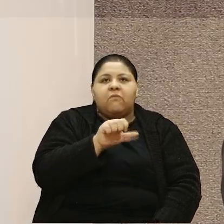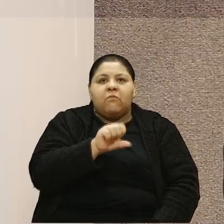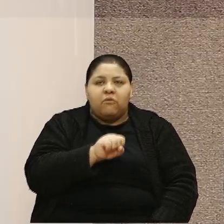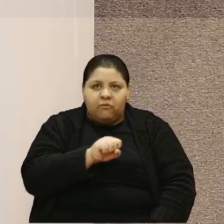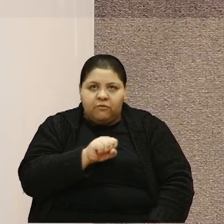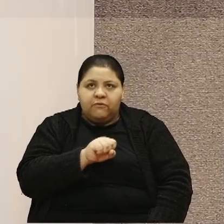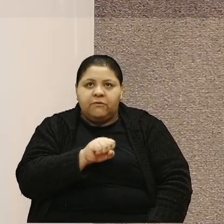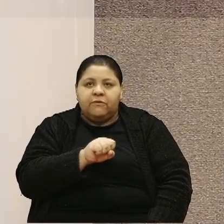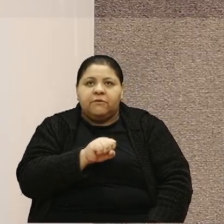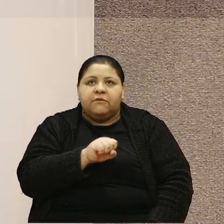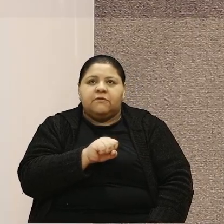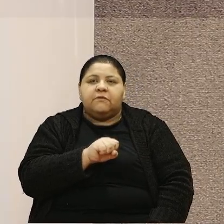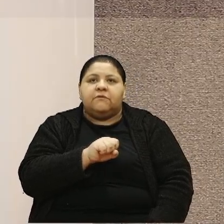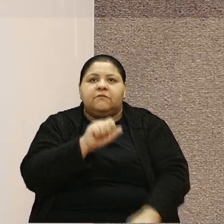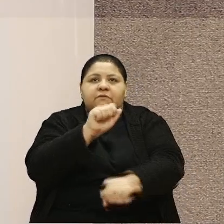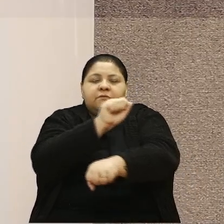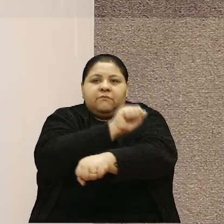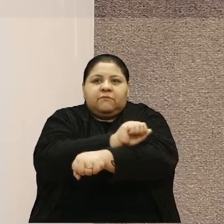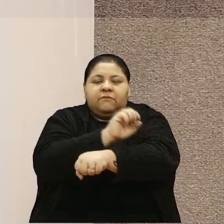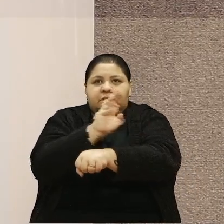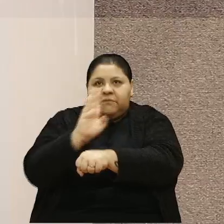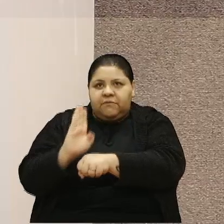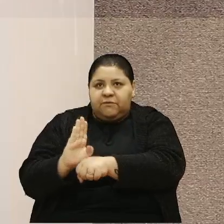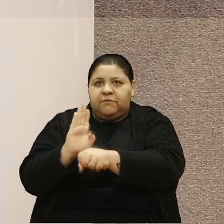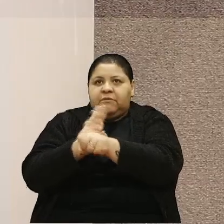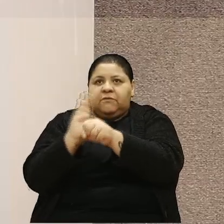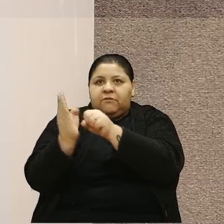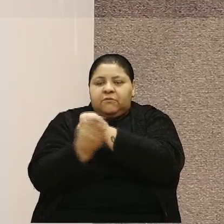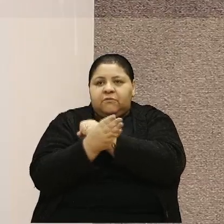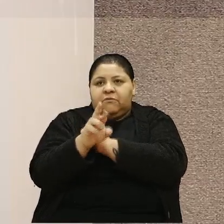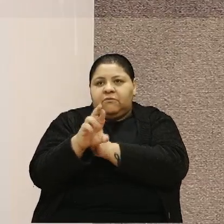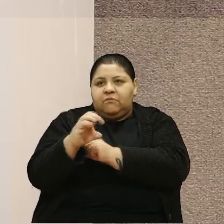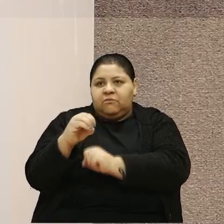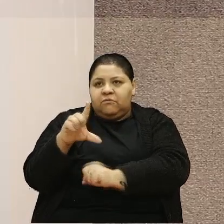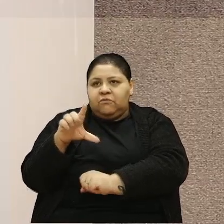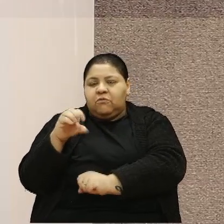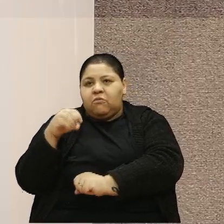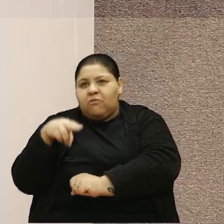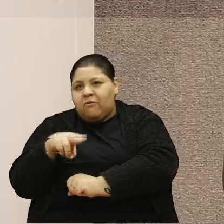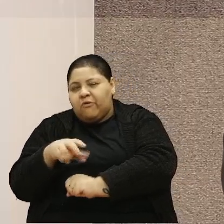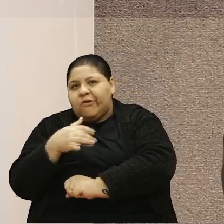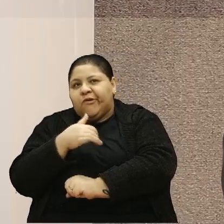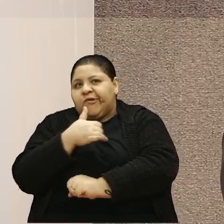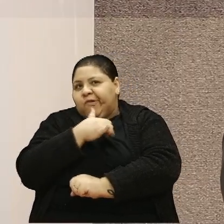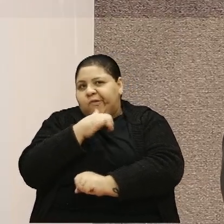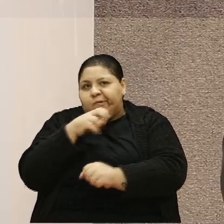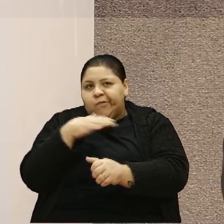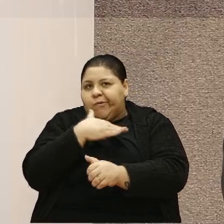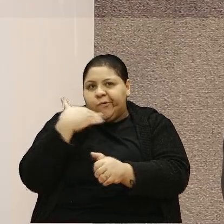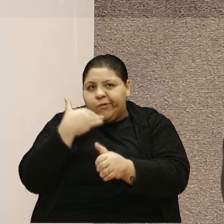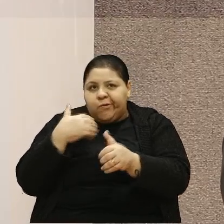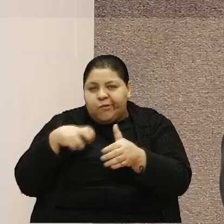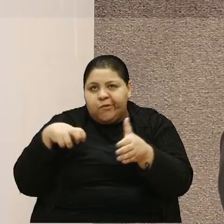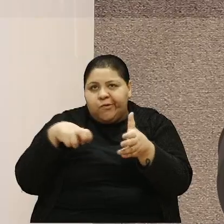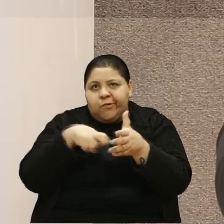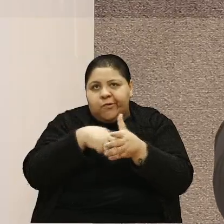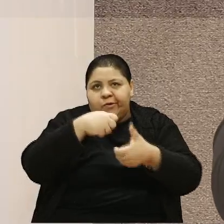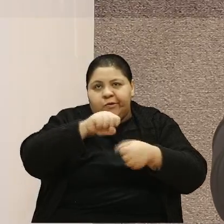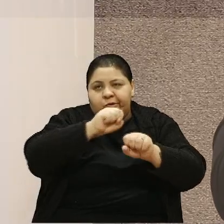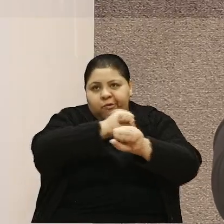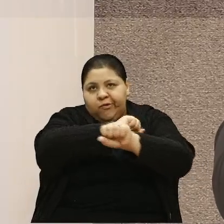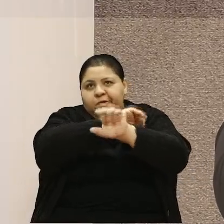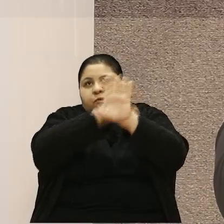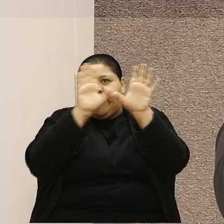que congregava, né, na Assembleia de Deus do bairro Reolon, foi vítima de um acidente de veículo, né, um acidente automobilístico ontem na parte da manhã ali em